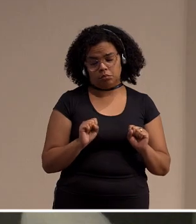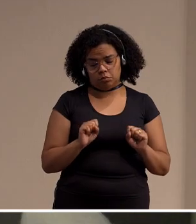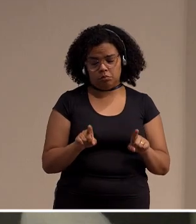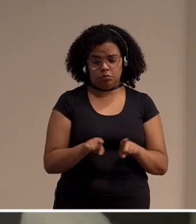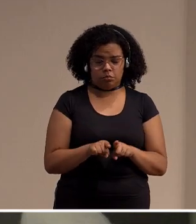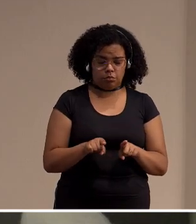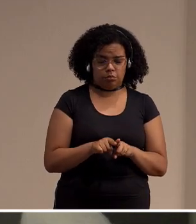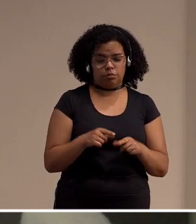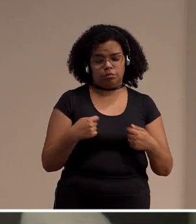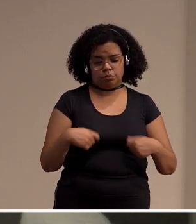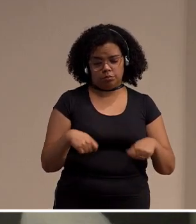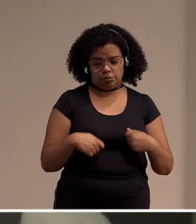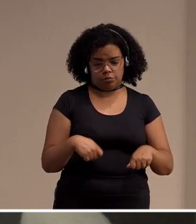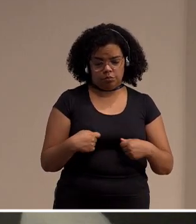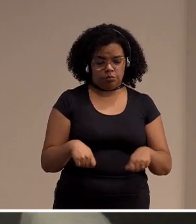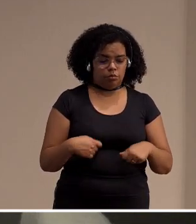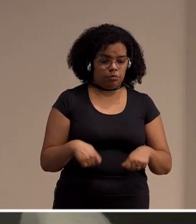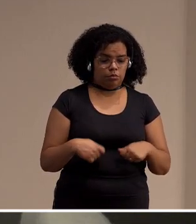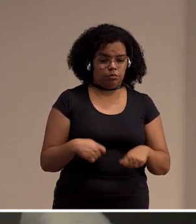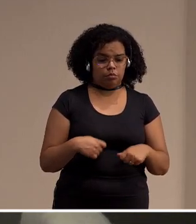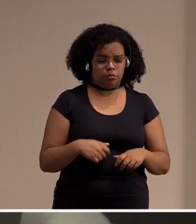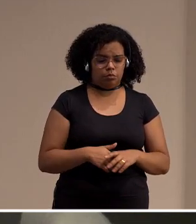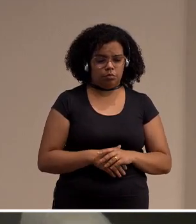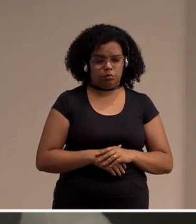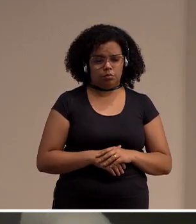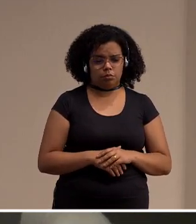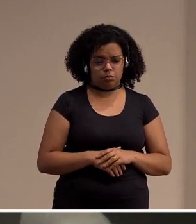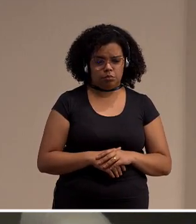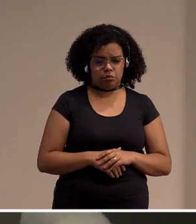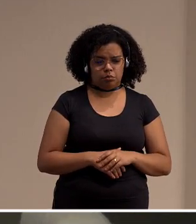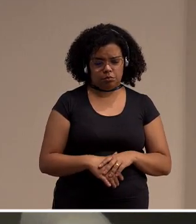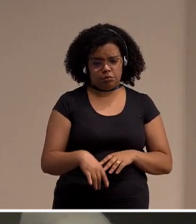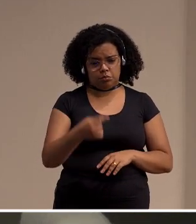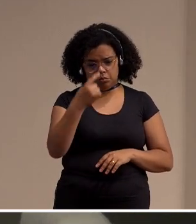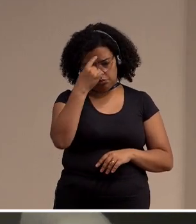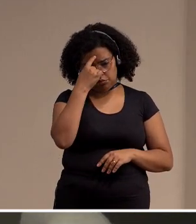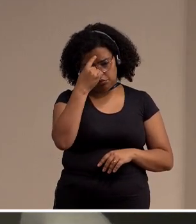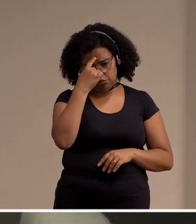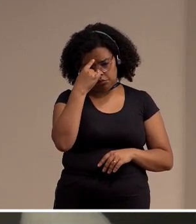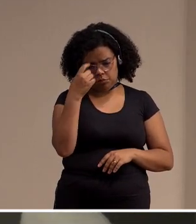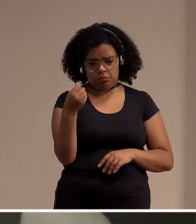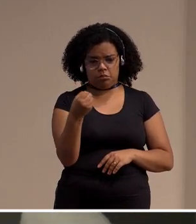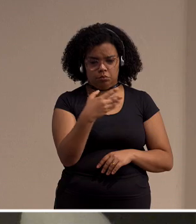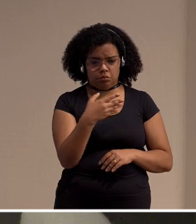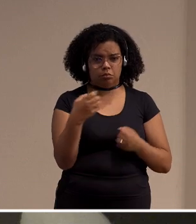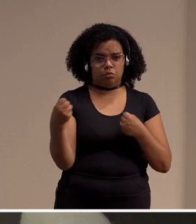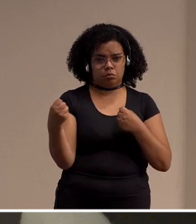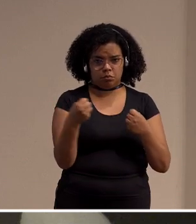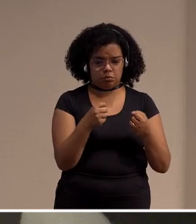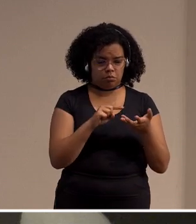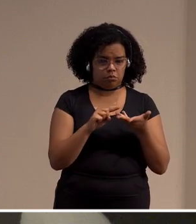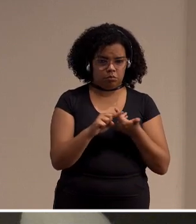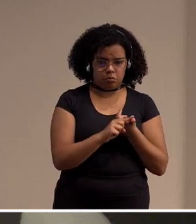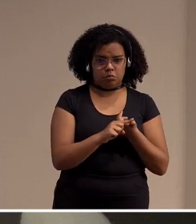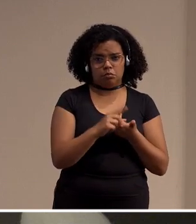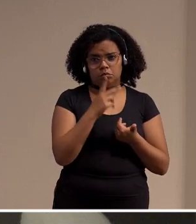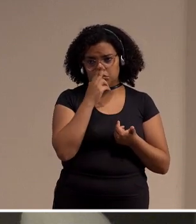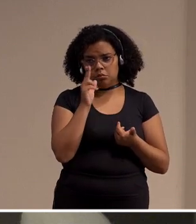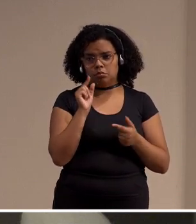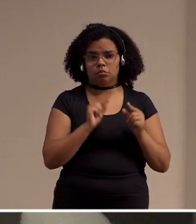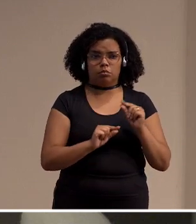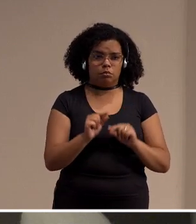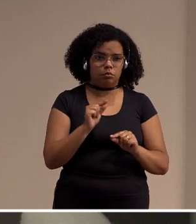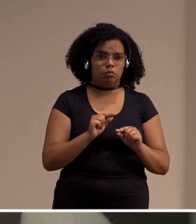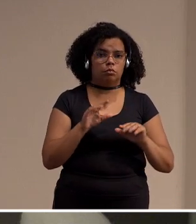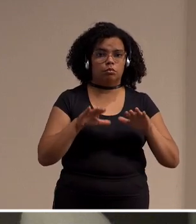talvez seja necessária para que a gente possa pensar essas novas possibilidades, né? Eu acho que,